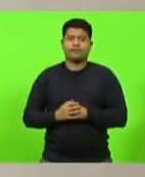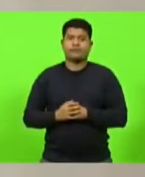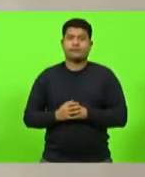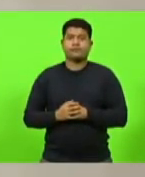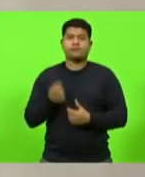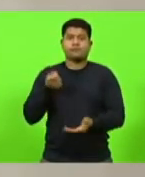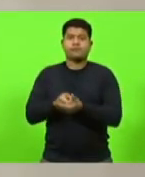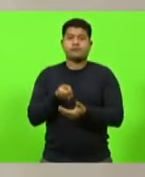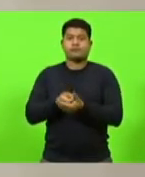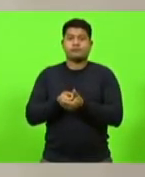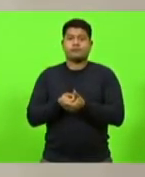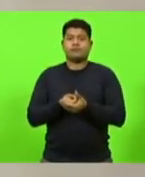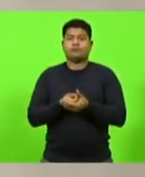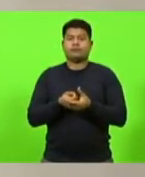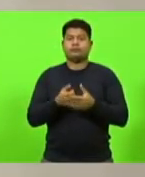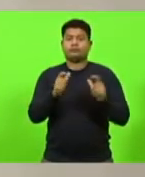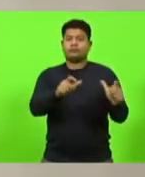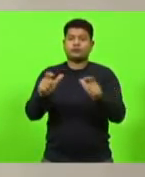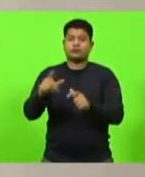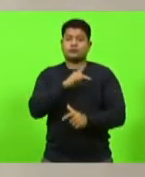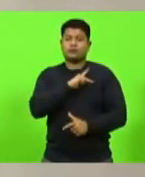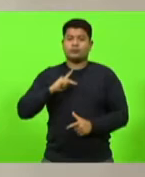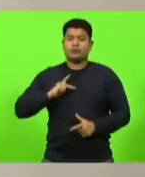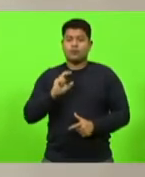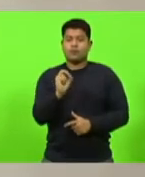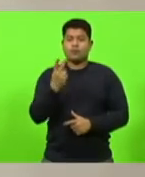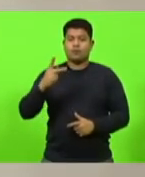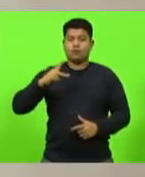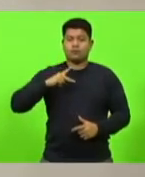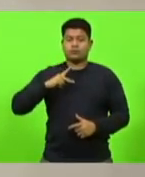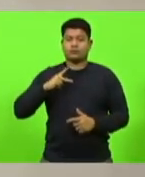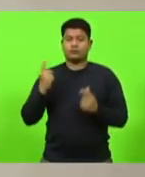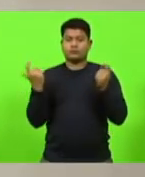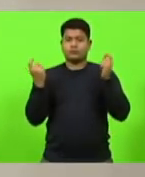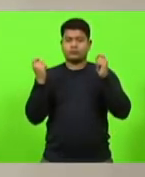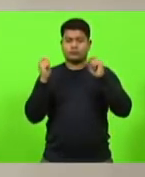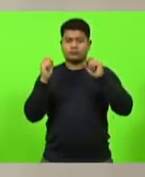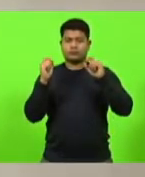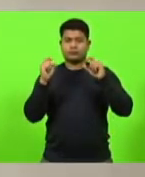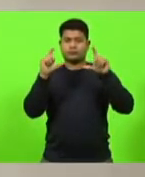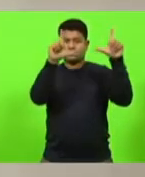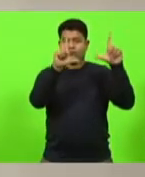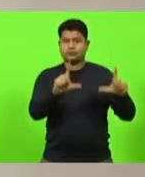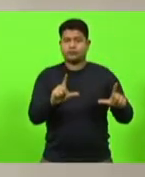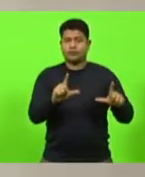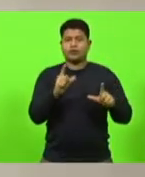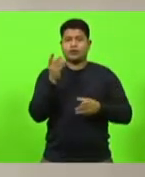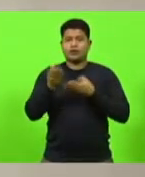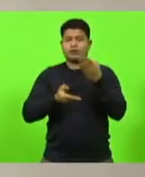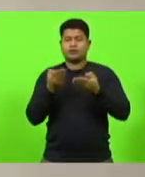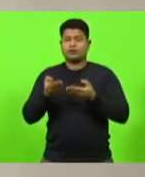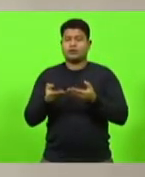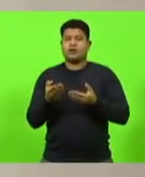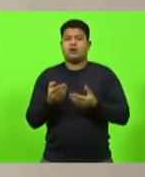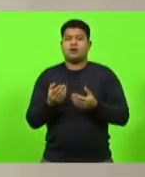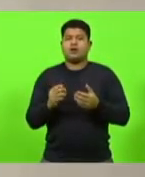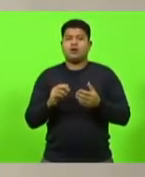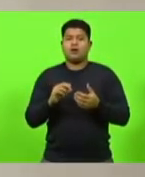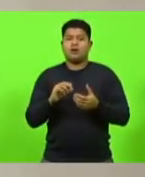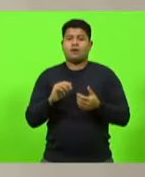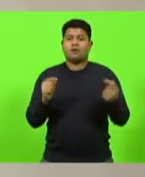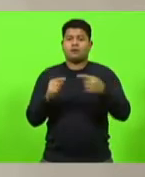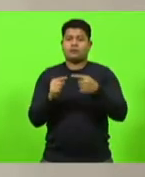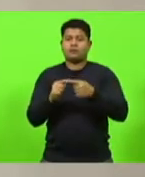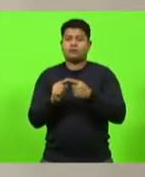Obriga os estabelecimentos públicos e privados no Estado de Santa Catarina a inserir nas placas de atendimento prioritário o símbolo mundial de transtorno do espectro